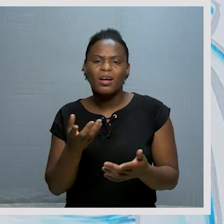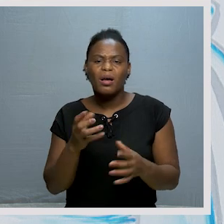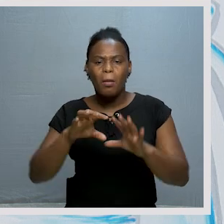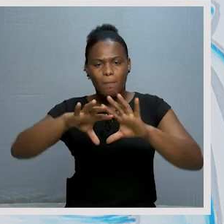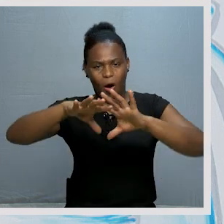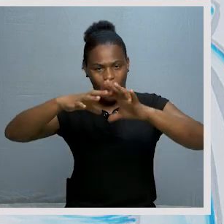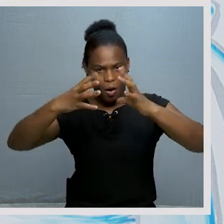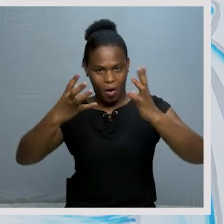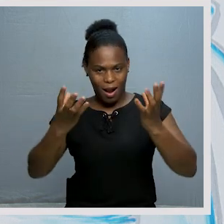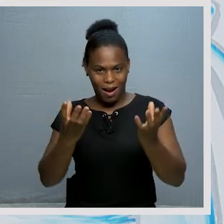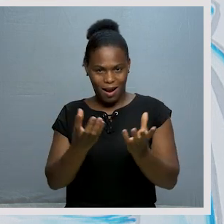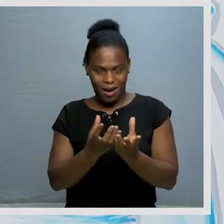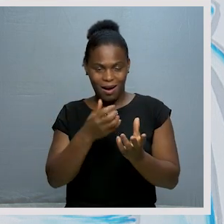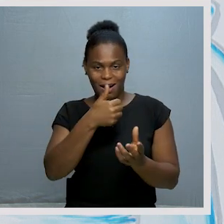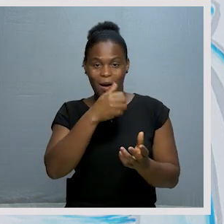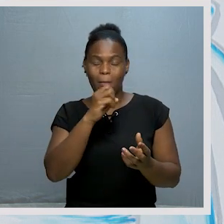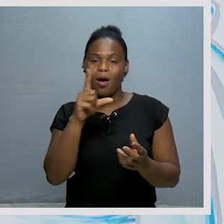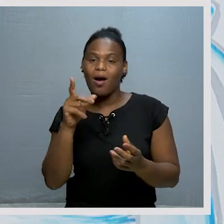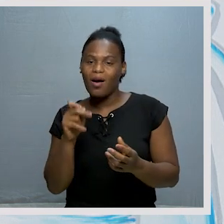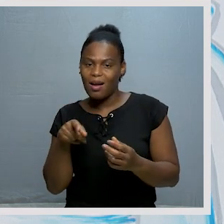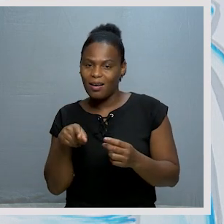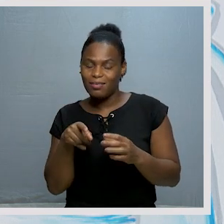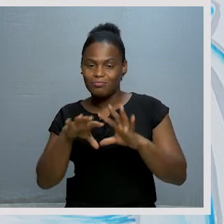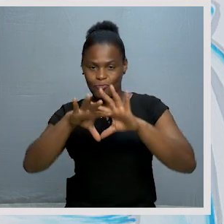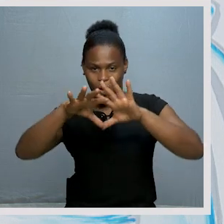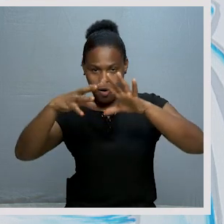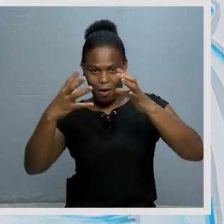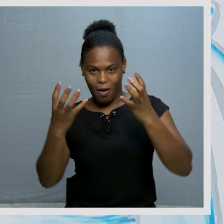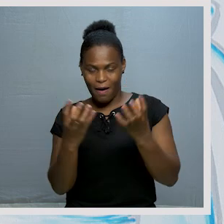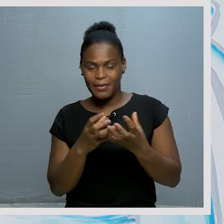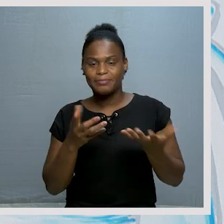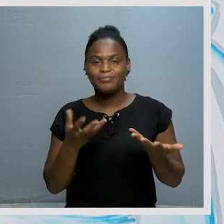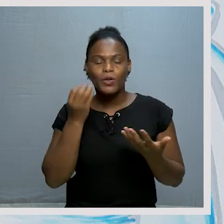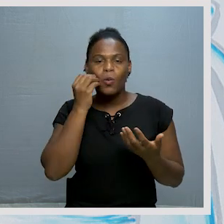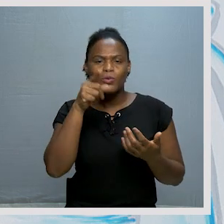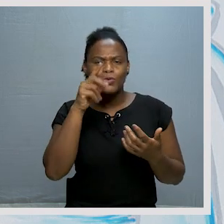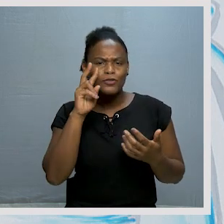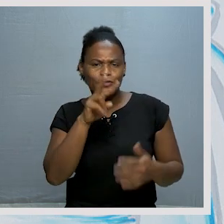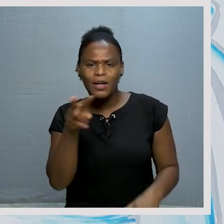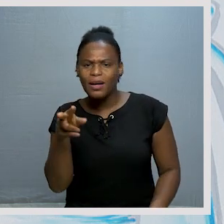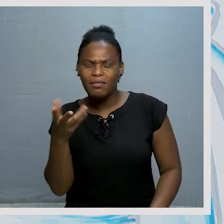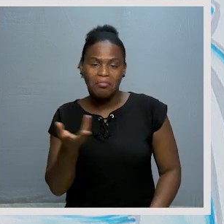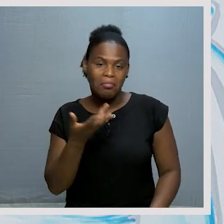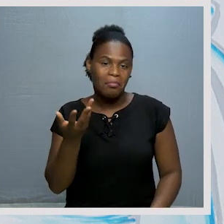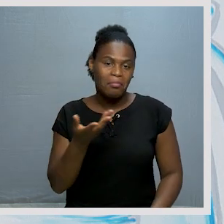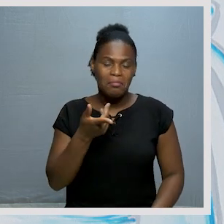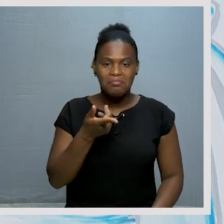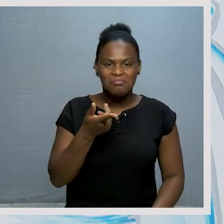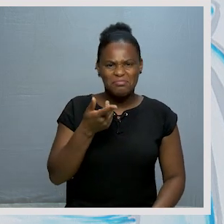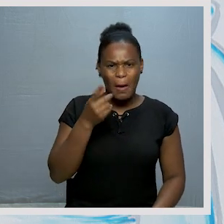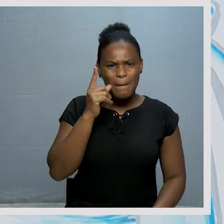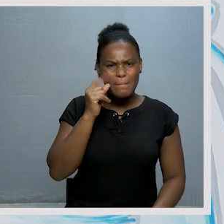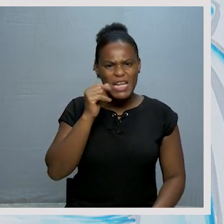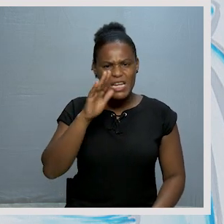exato, bola. Ali nós temos uma bola. Então, como podem ver,